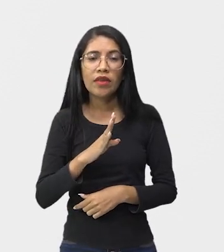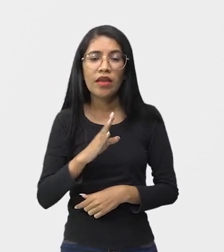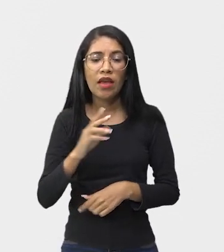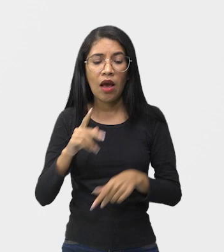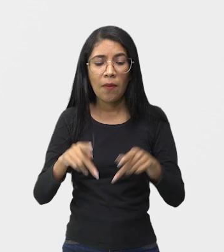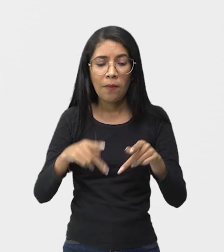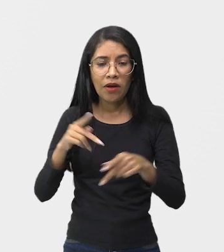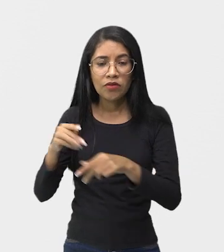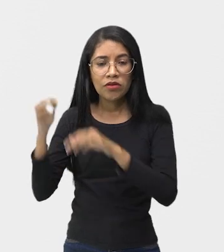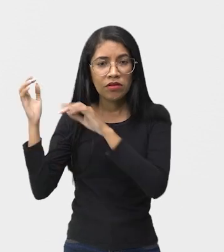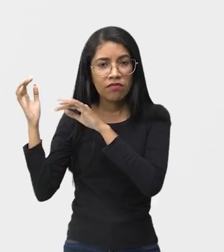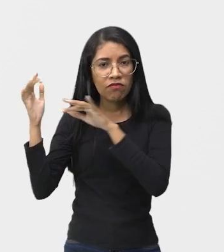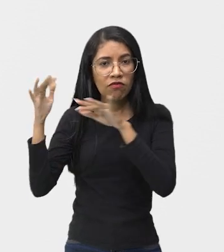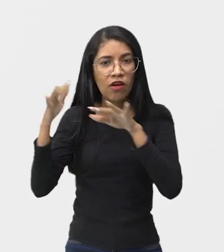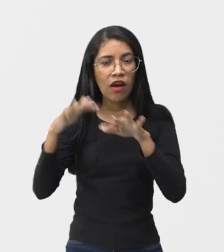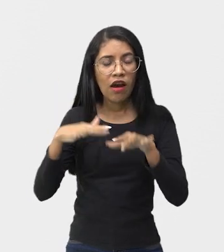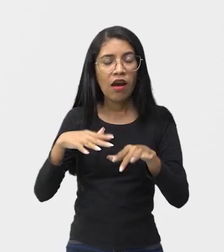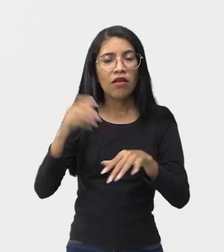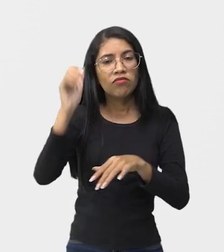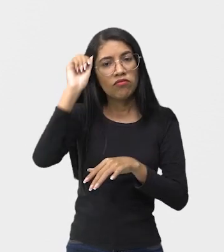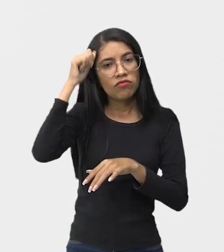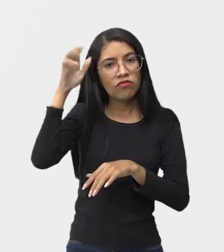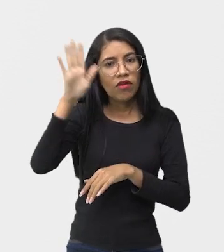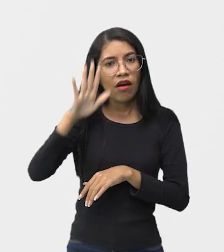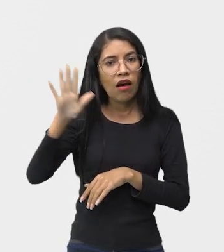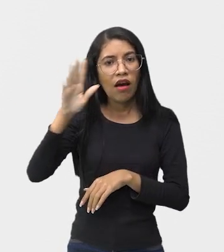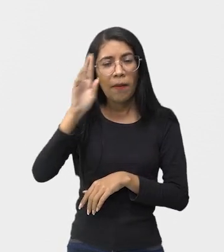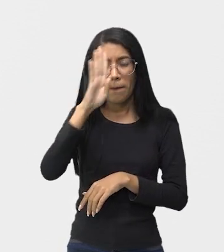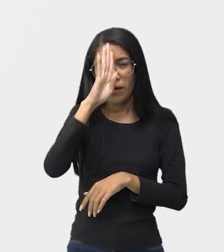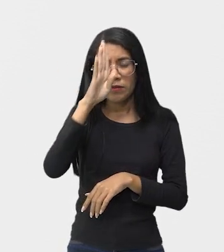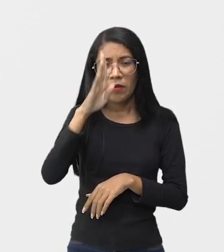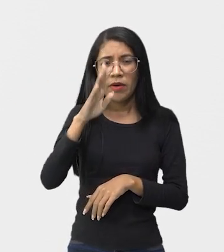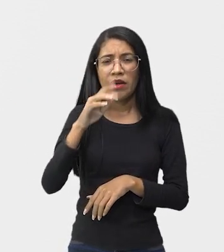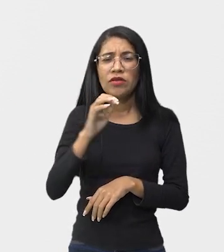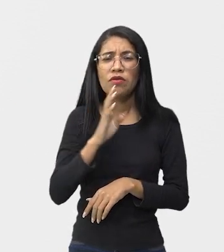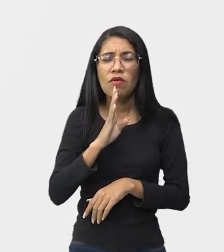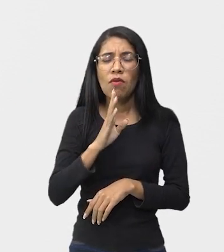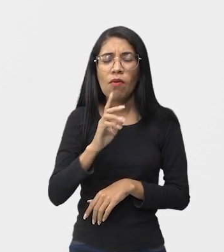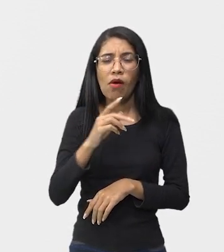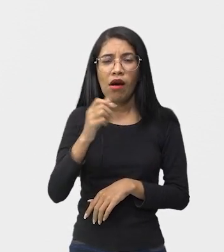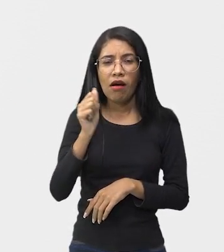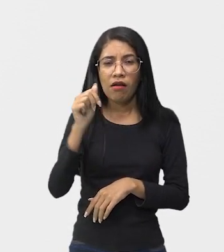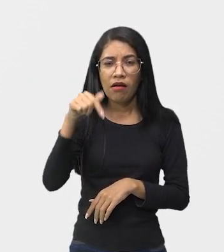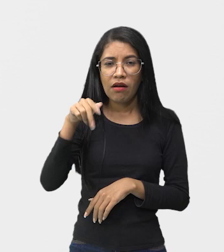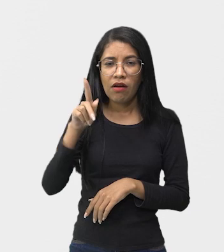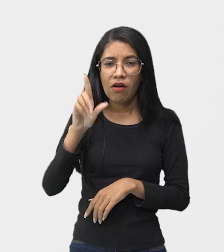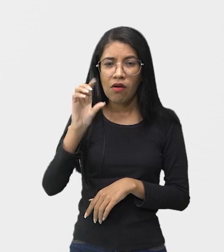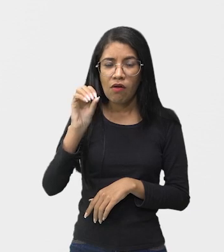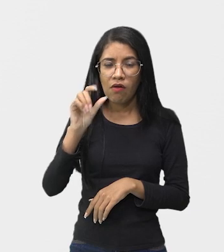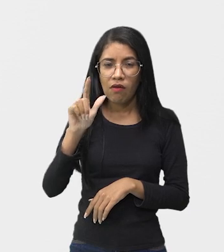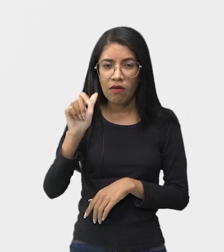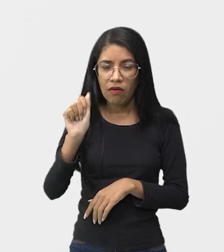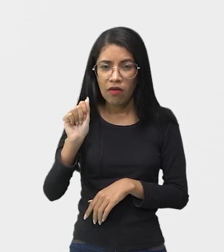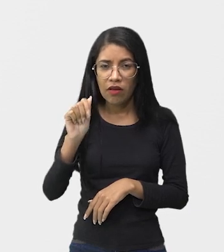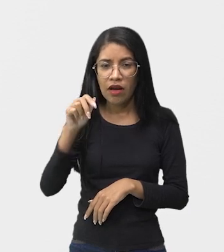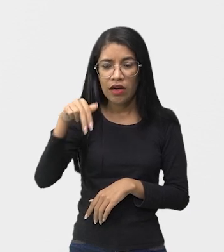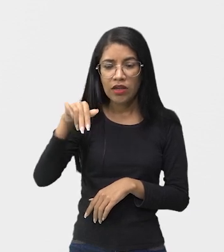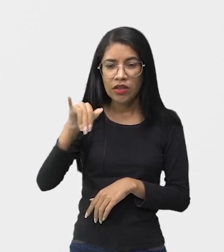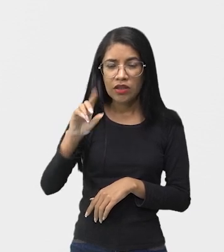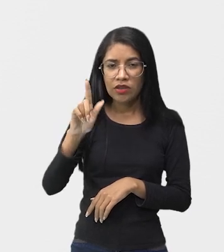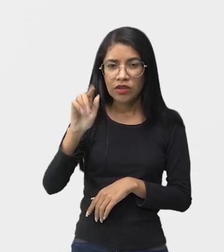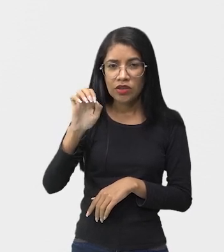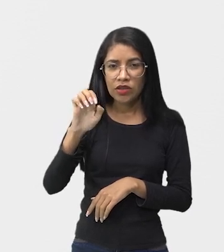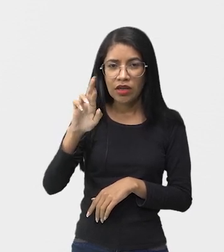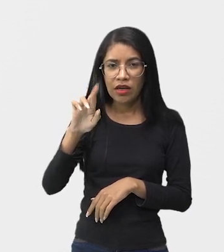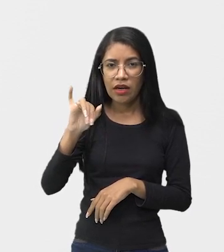por povos oriundos, principalmente de países atualmente conhecidos como Angola, Nigéria e